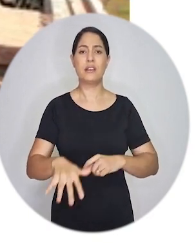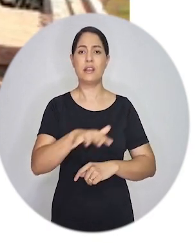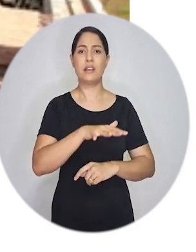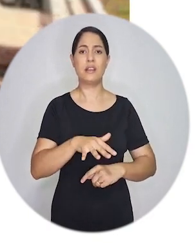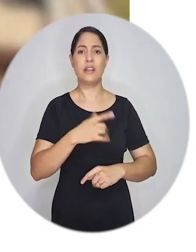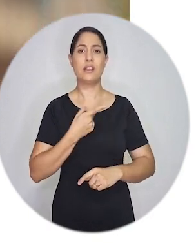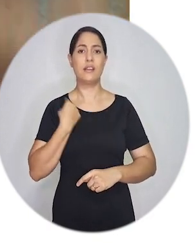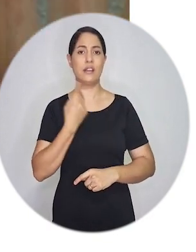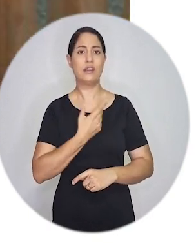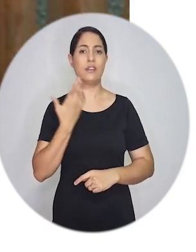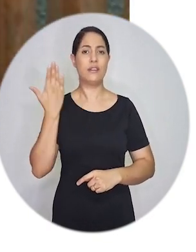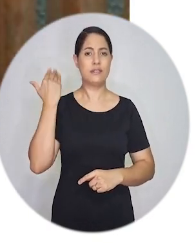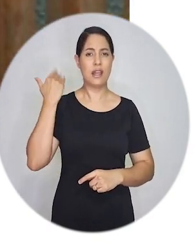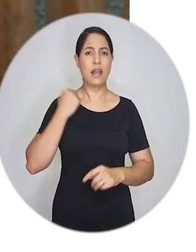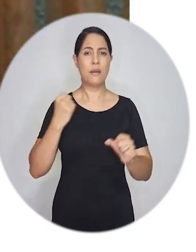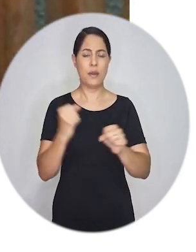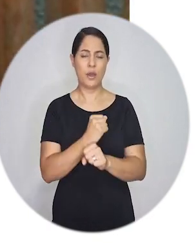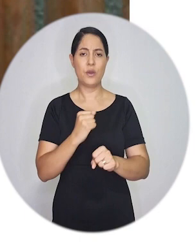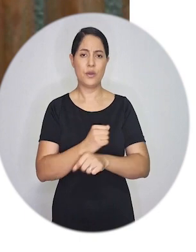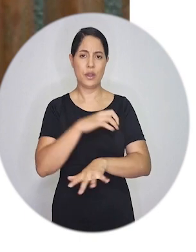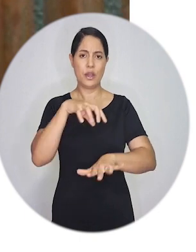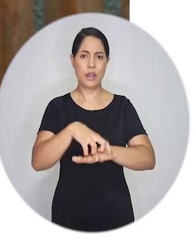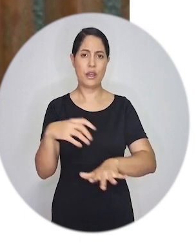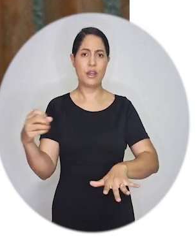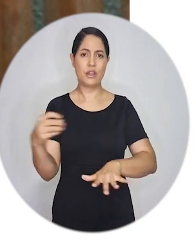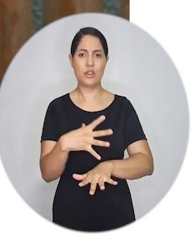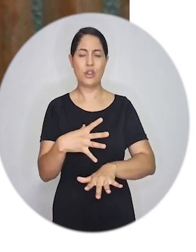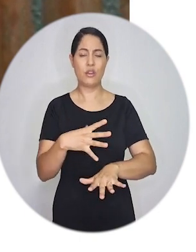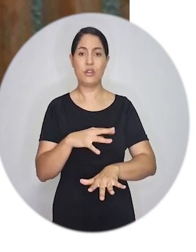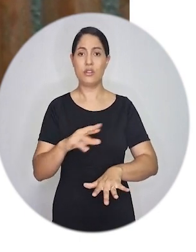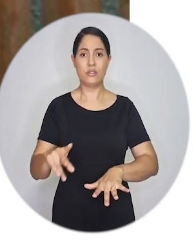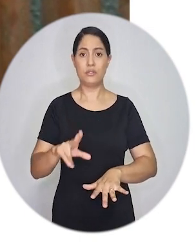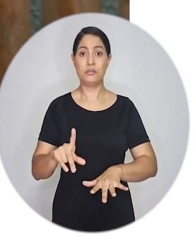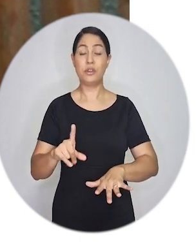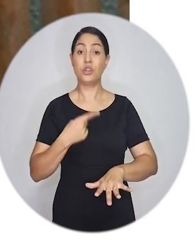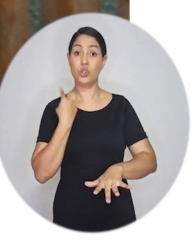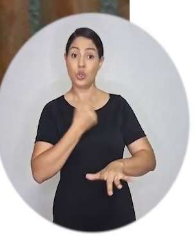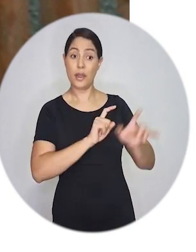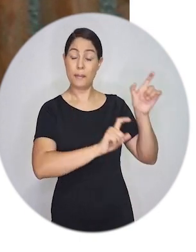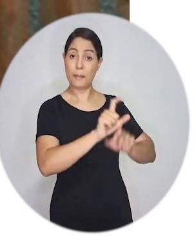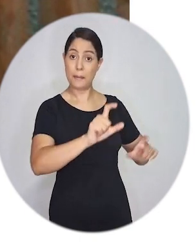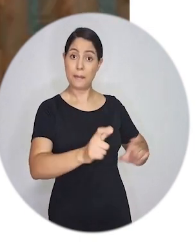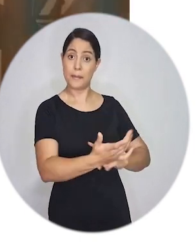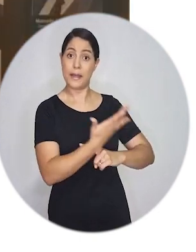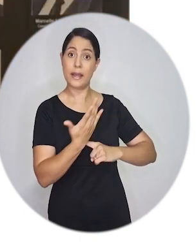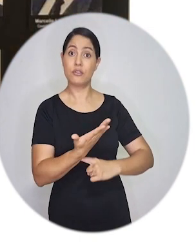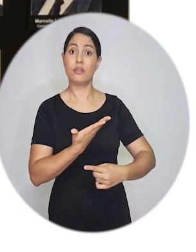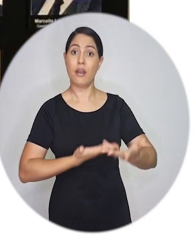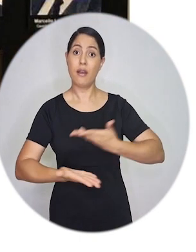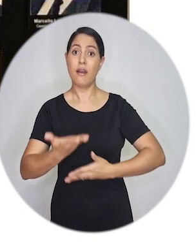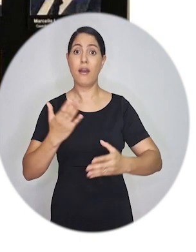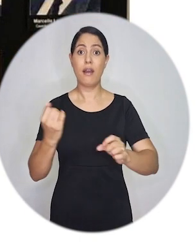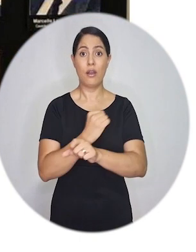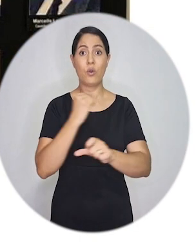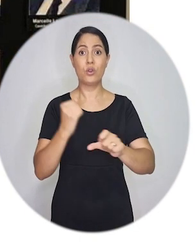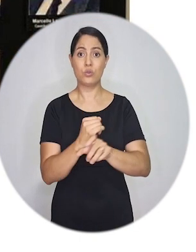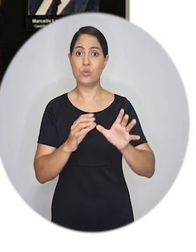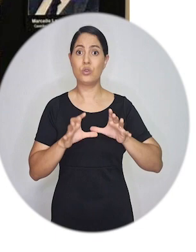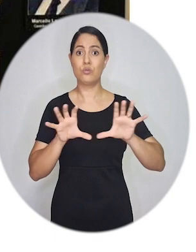da ordem. Eu digo construir a nova sede, mas não construir, não. Na verdade, isso foi uma obra em conjunto de